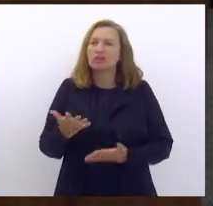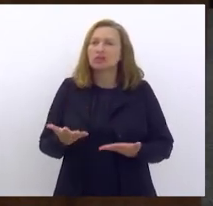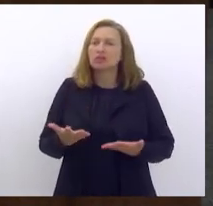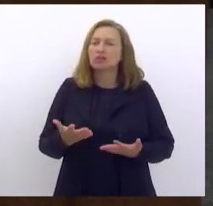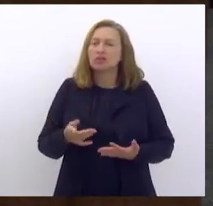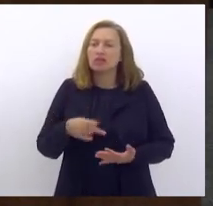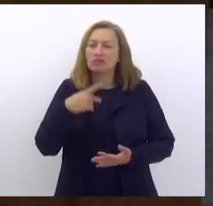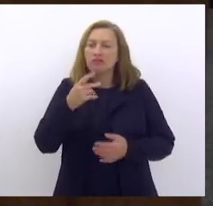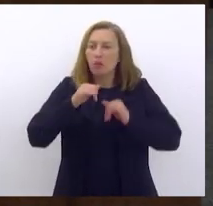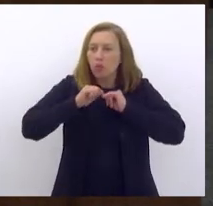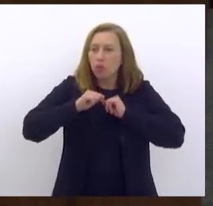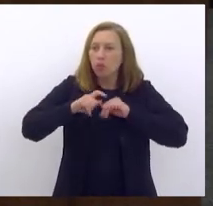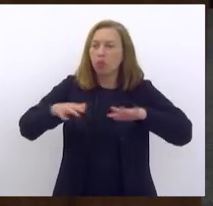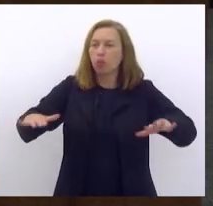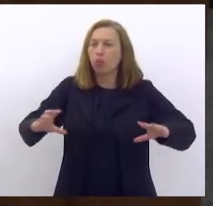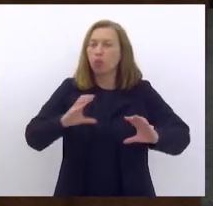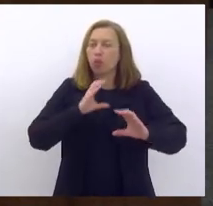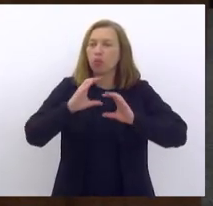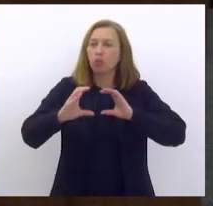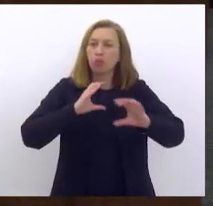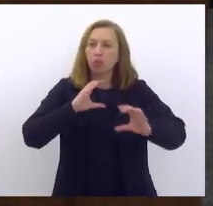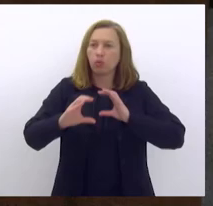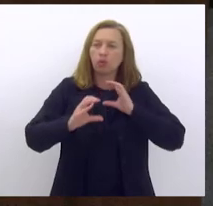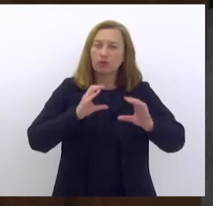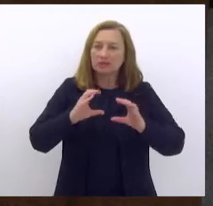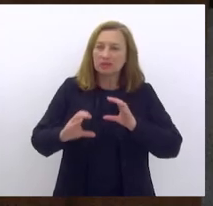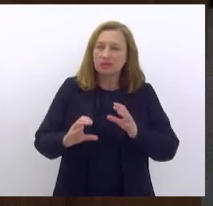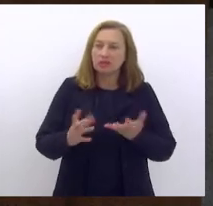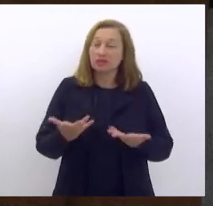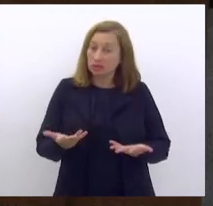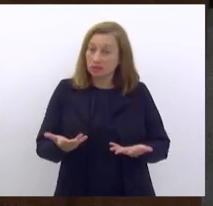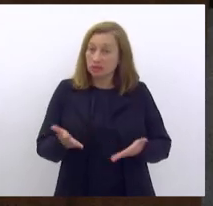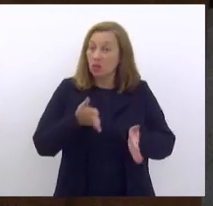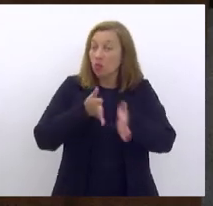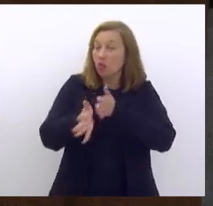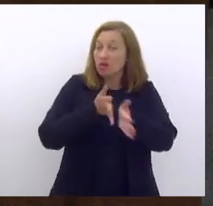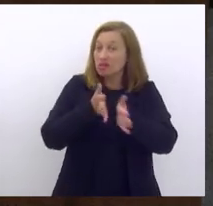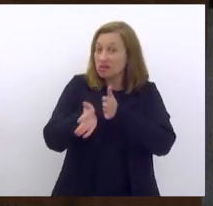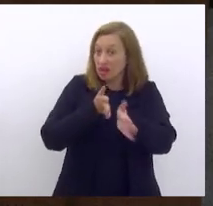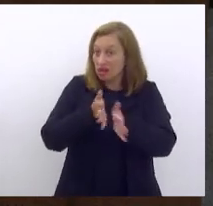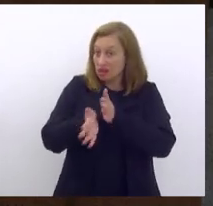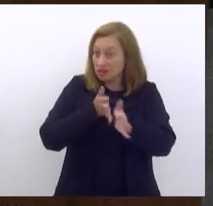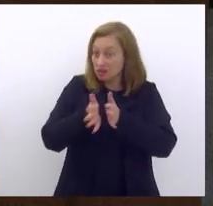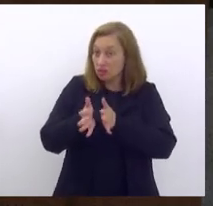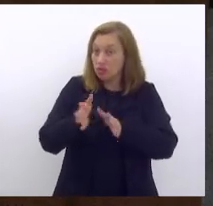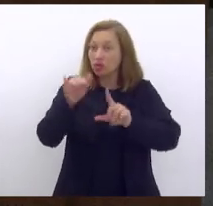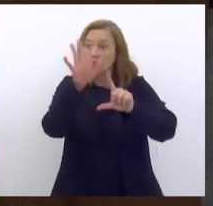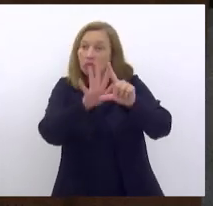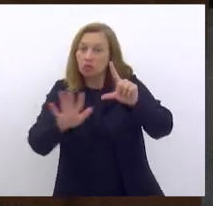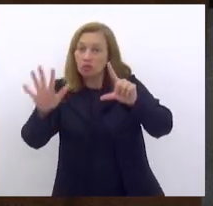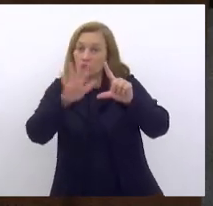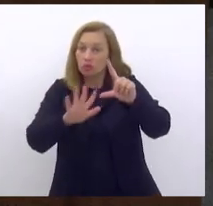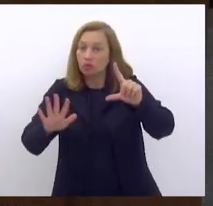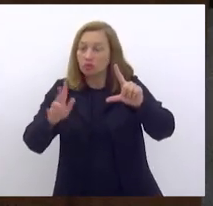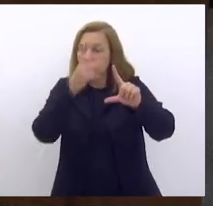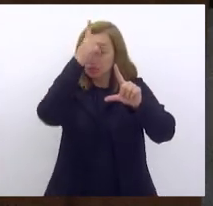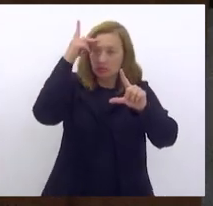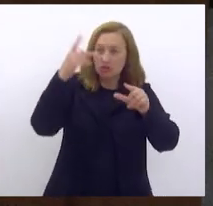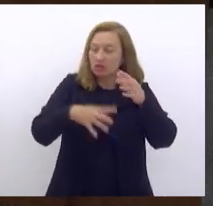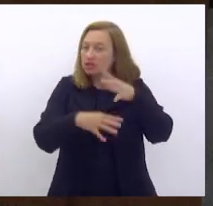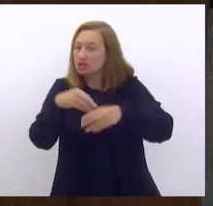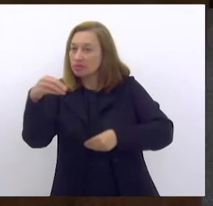trata sobre a divulgação em todos os meios de comunicação sobre a existência, o acesso e a finalidade do portal de desaparecidos.